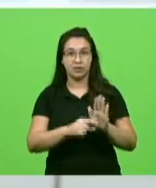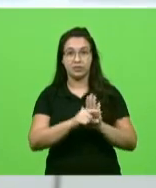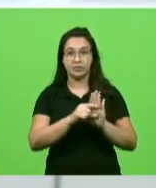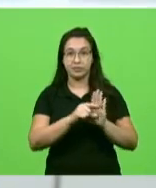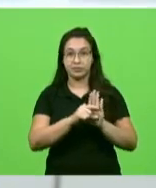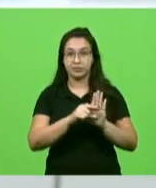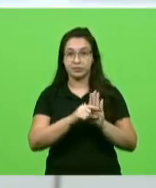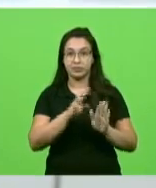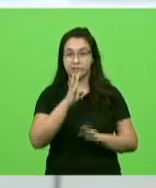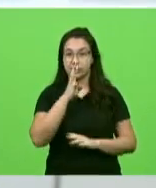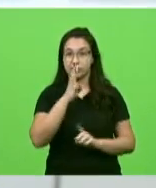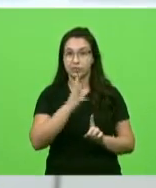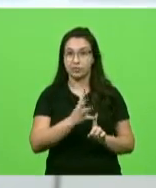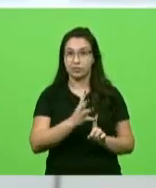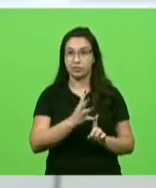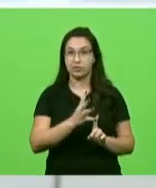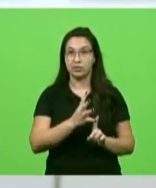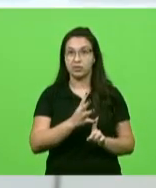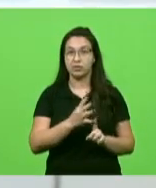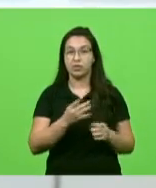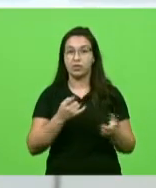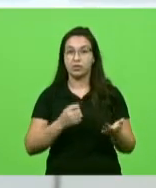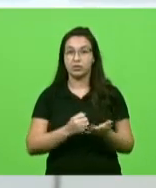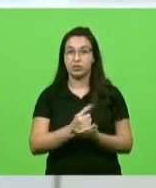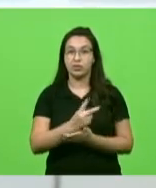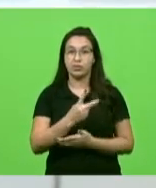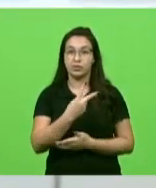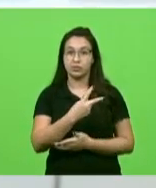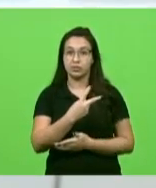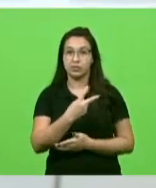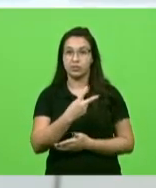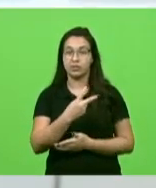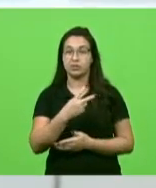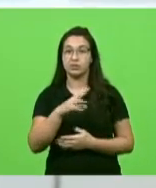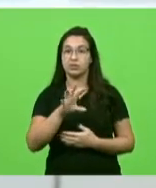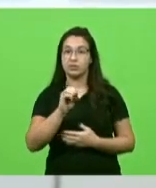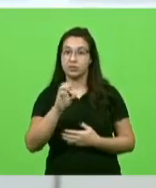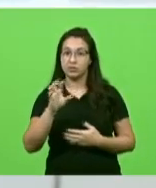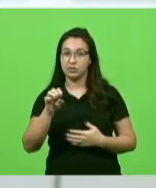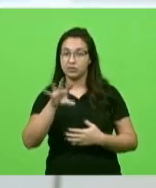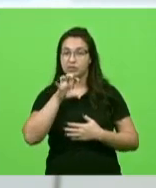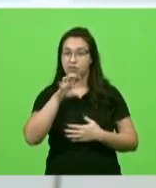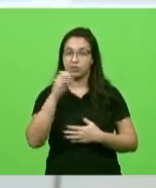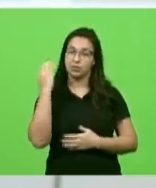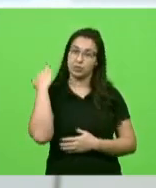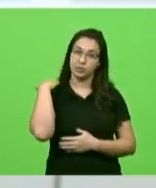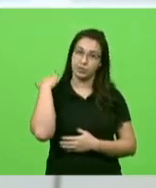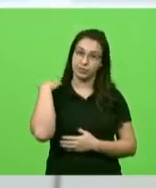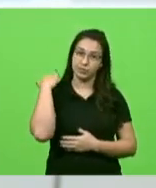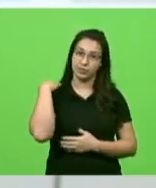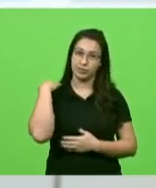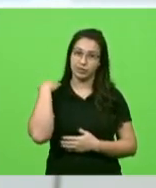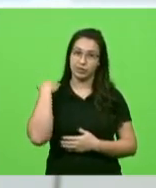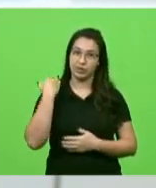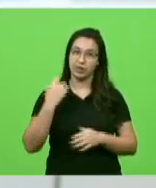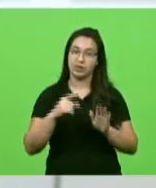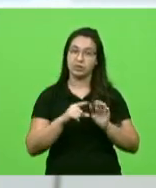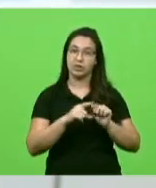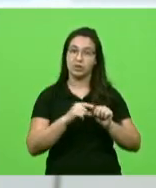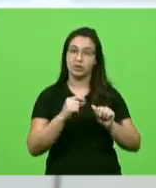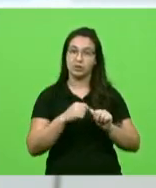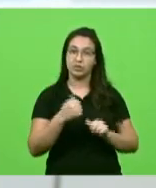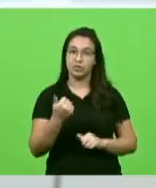acusatória relativamente à aquisição dos 200 ventiladores pulmonares com fulcro no artigo